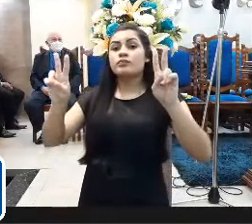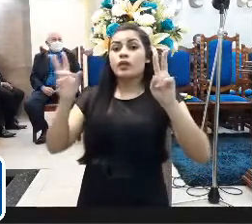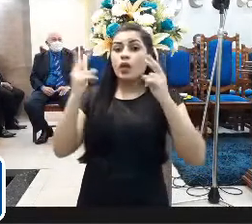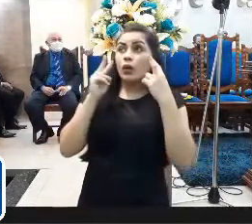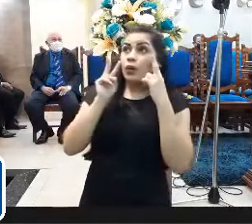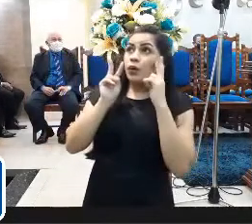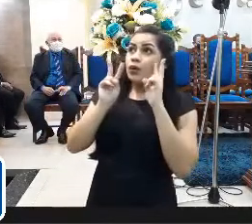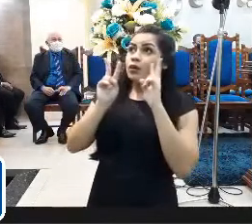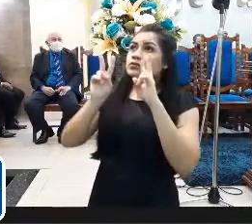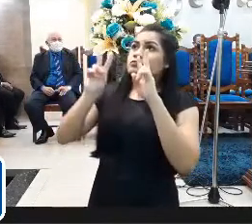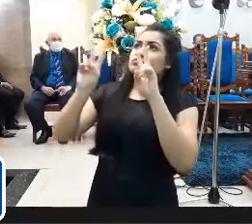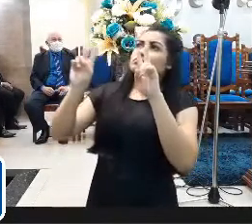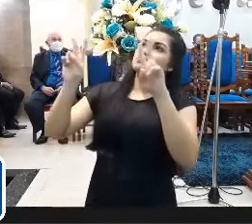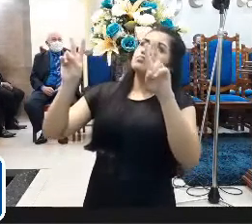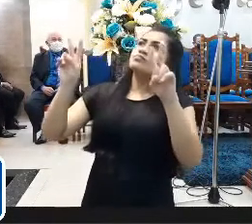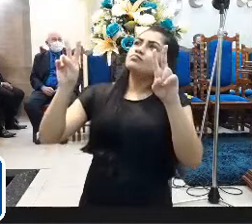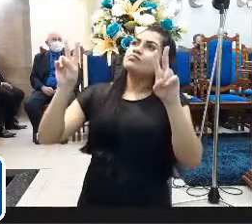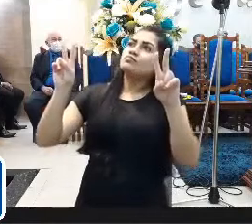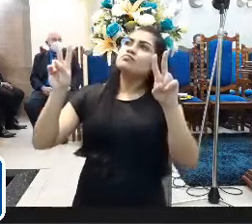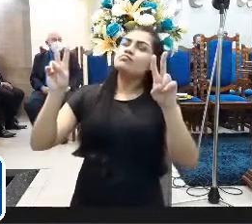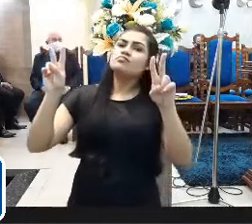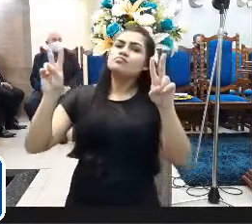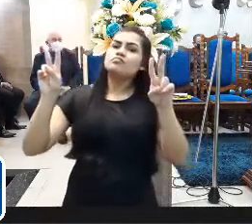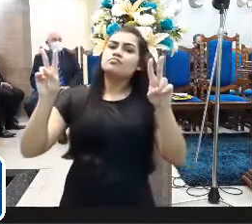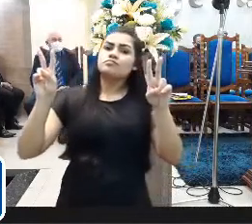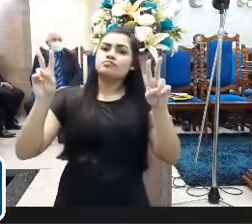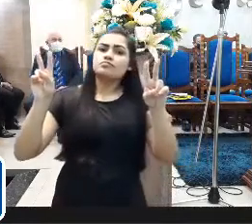Olhe para o alto. É nas